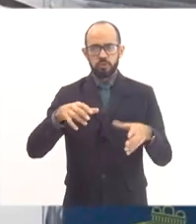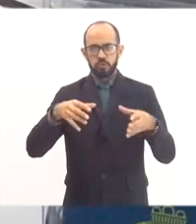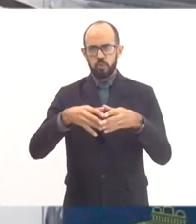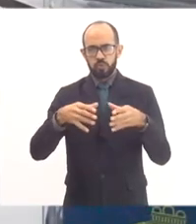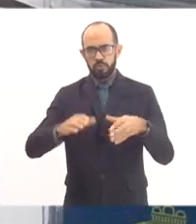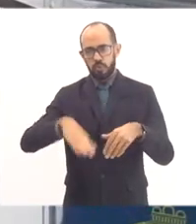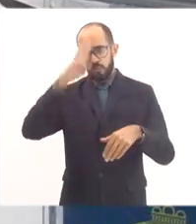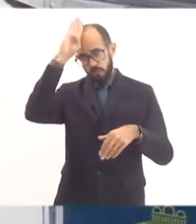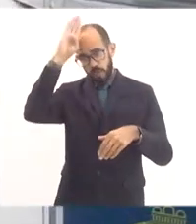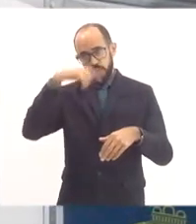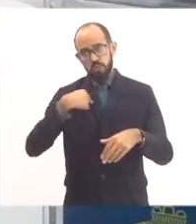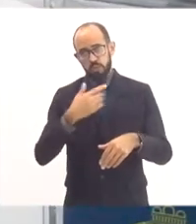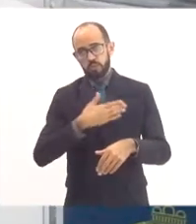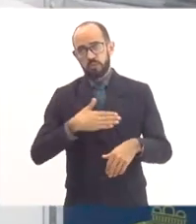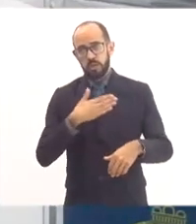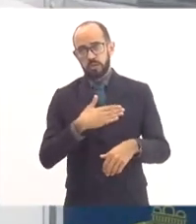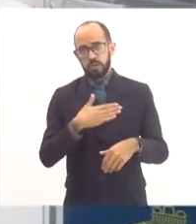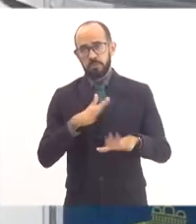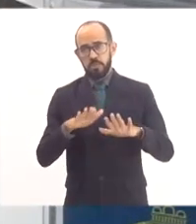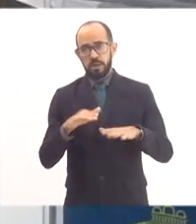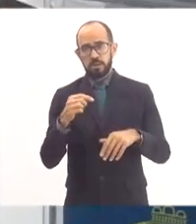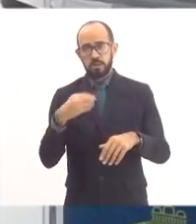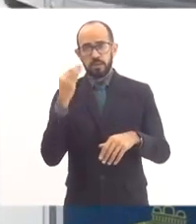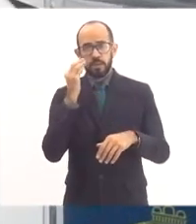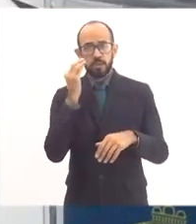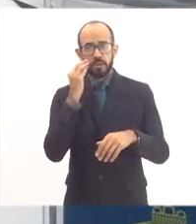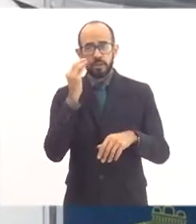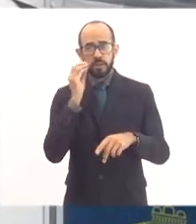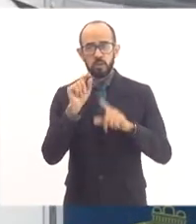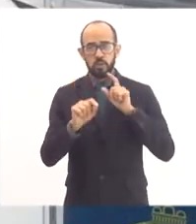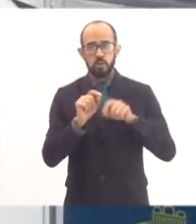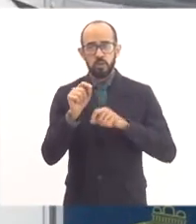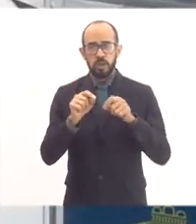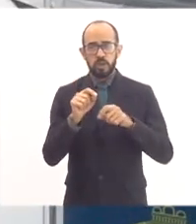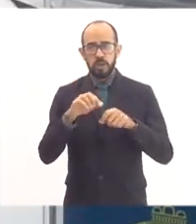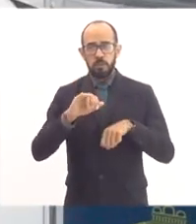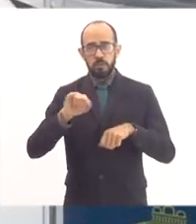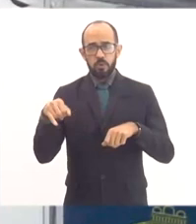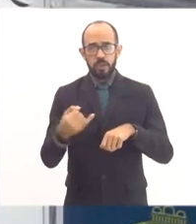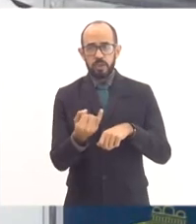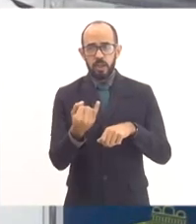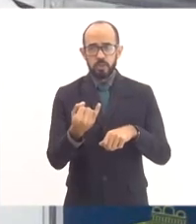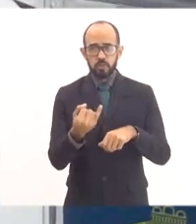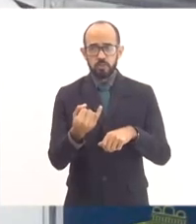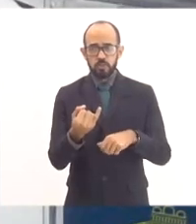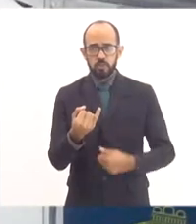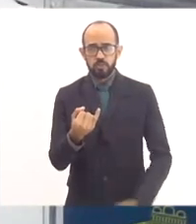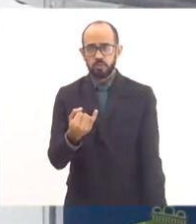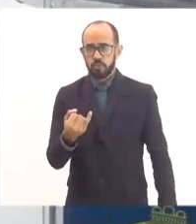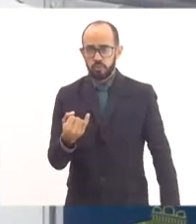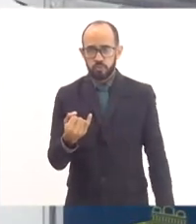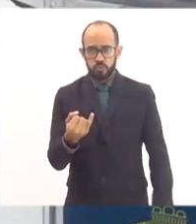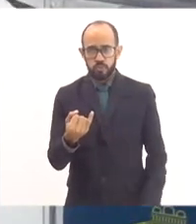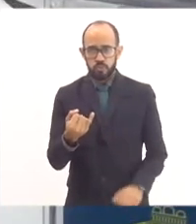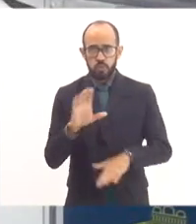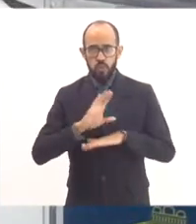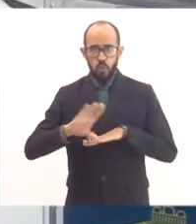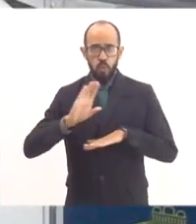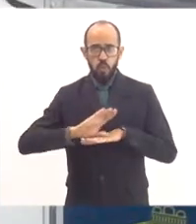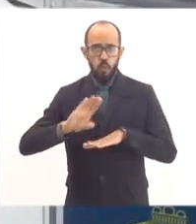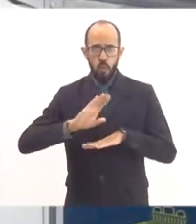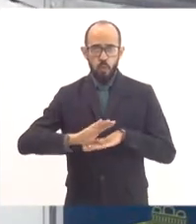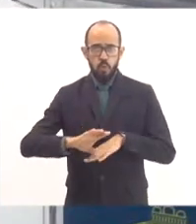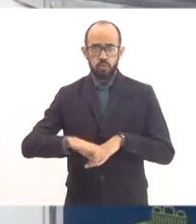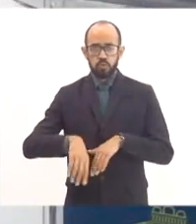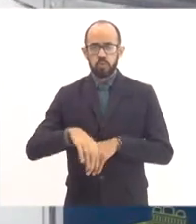estamos buscando o nosso pleito é ser aproveitados no curso de